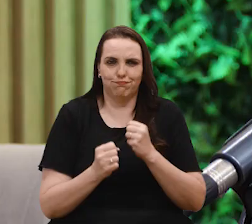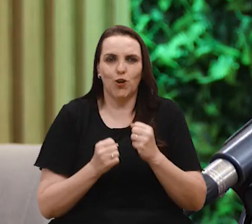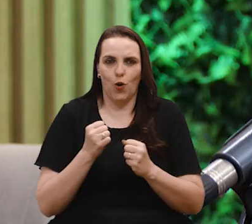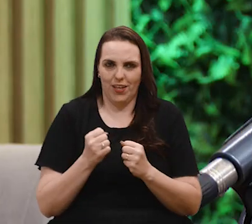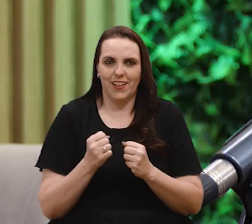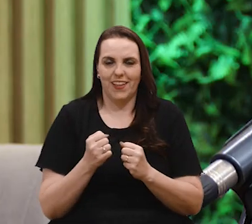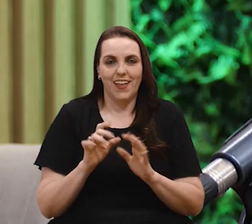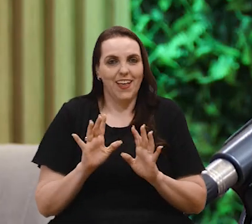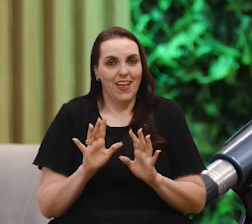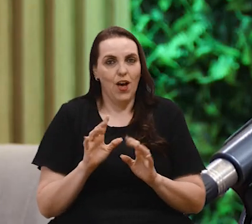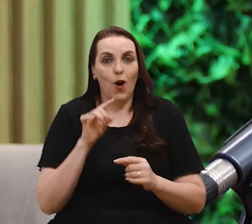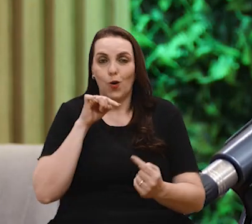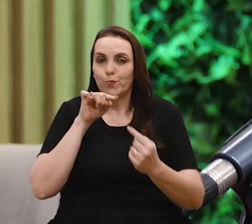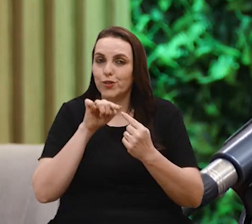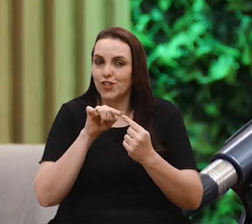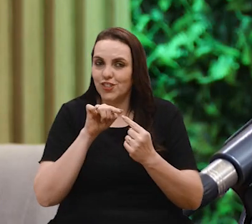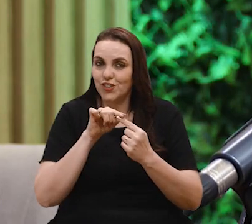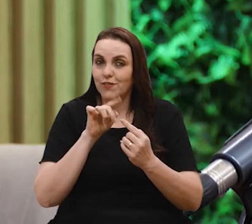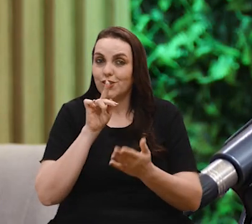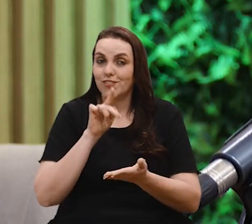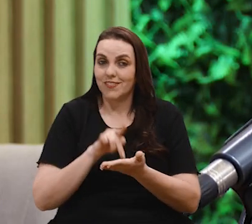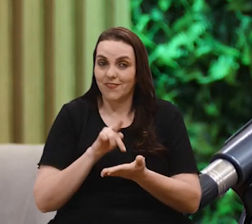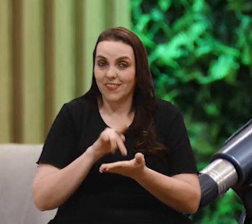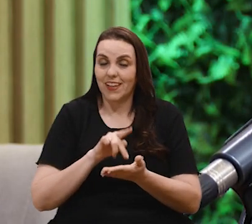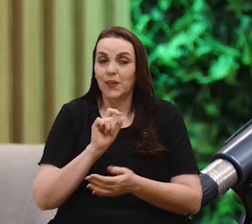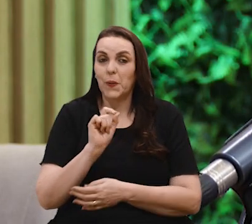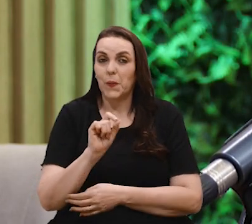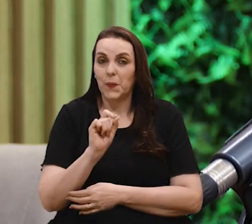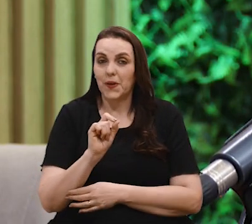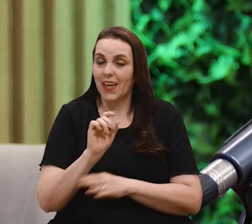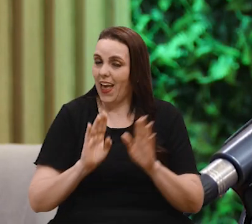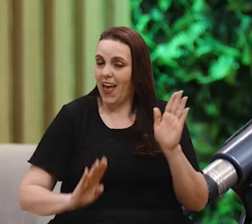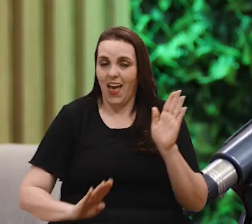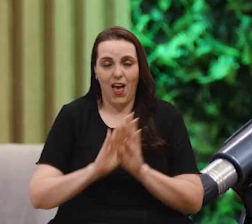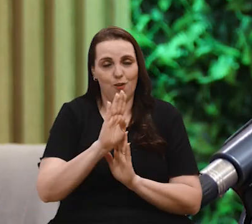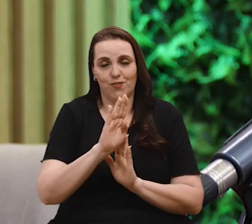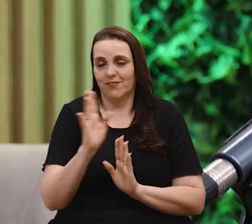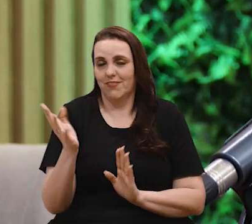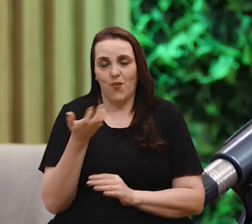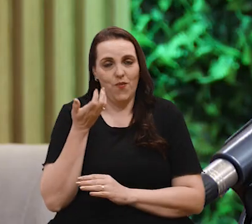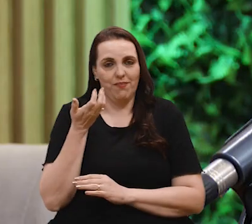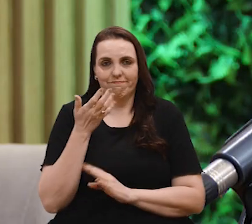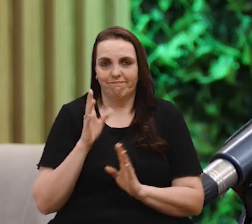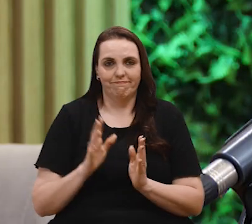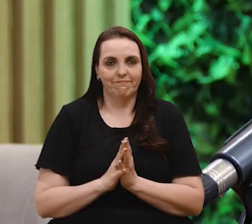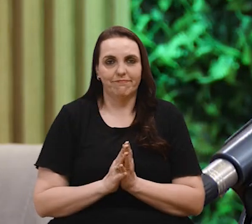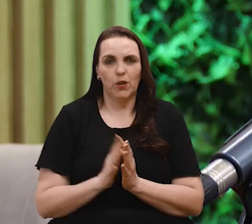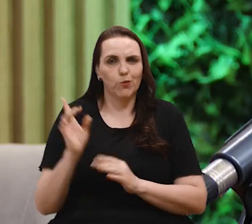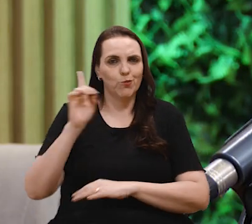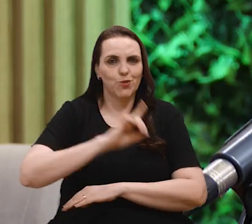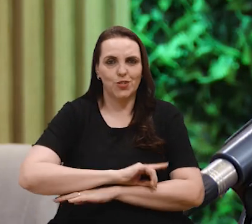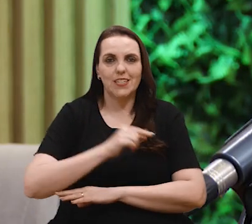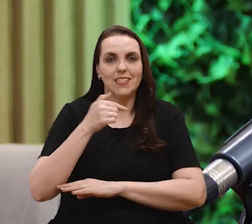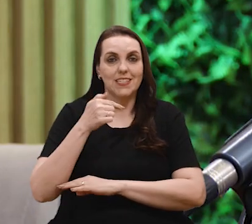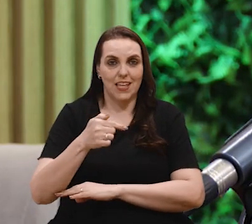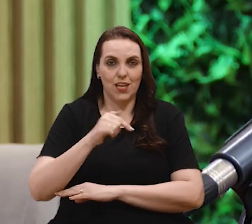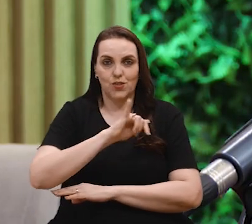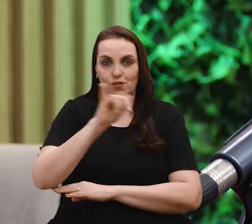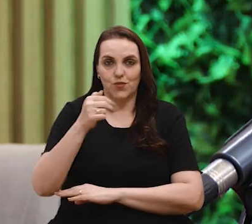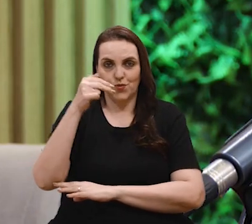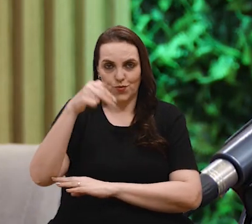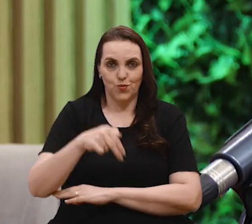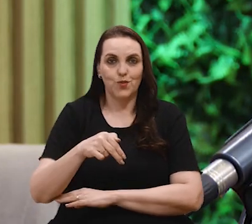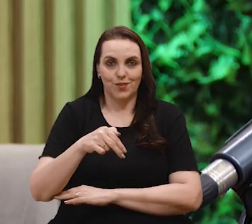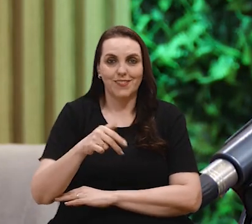o objetivo, literalmente, é bater o recorde, né, chegar pelo menos no dia 7